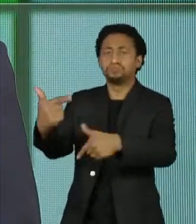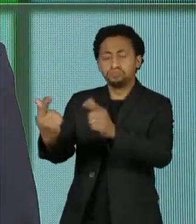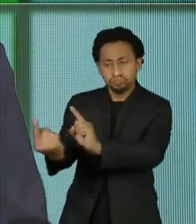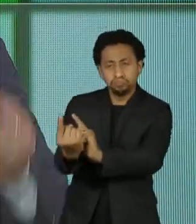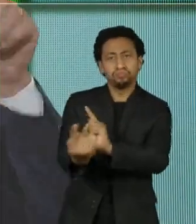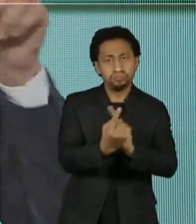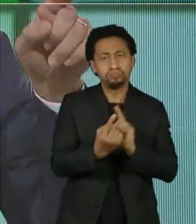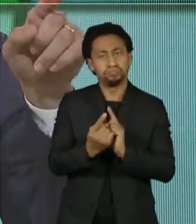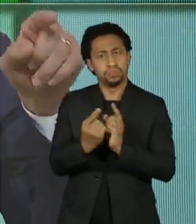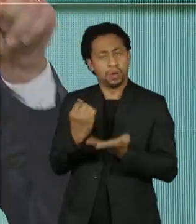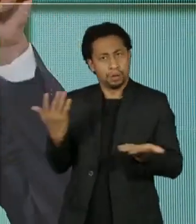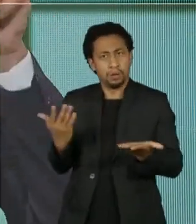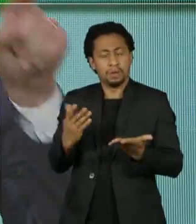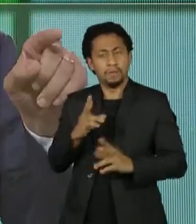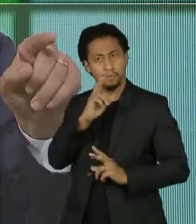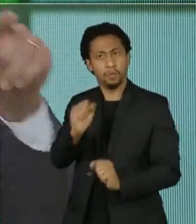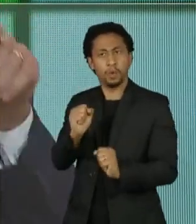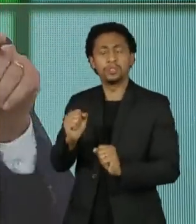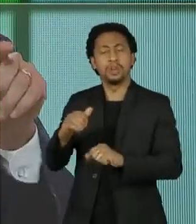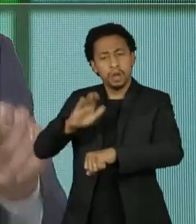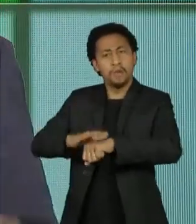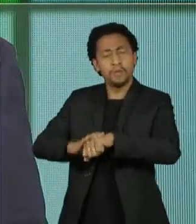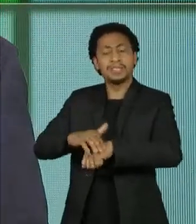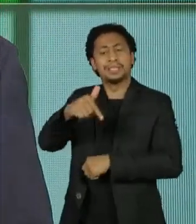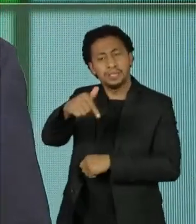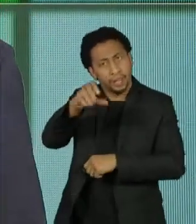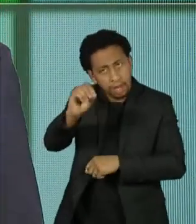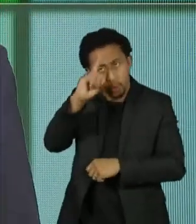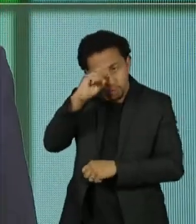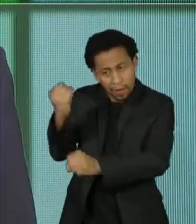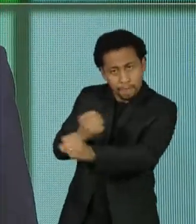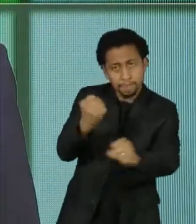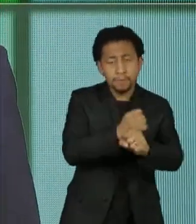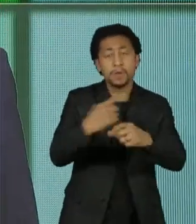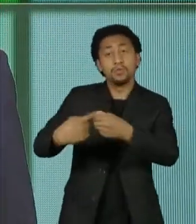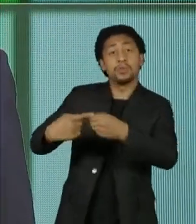atendendo a população, e eu vou levar 70 para o interior para fazer o trabalho que você não fez.